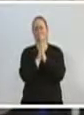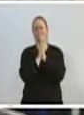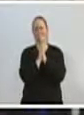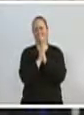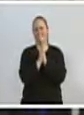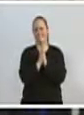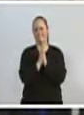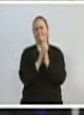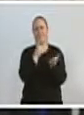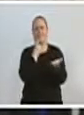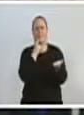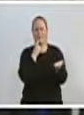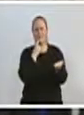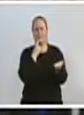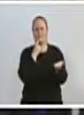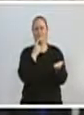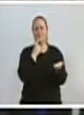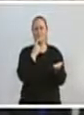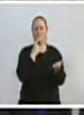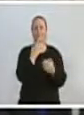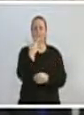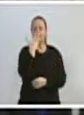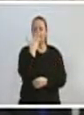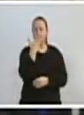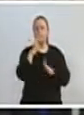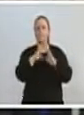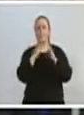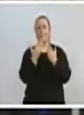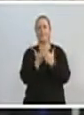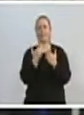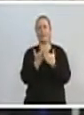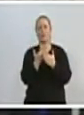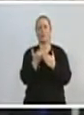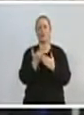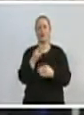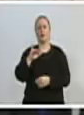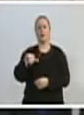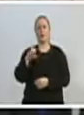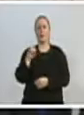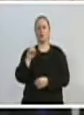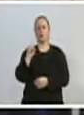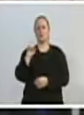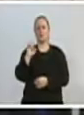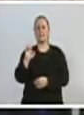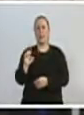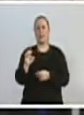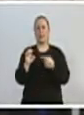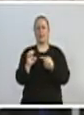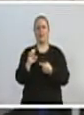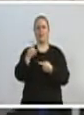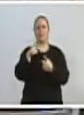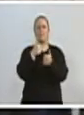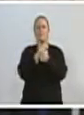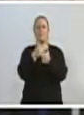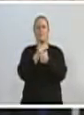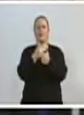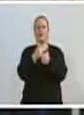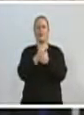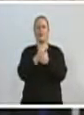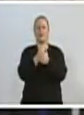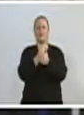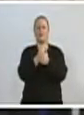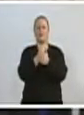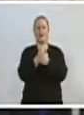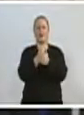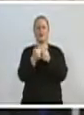vereador Robinho, na frente da escola José Vieira Cortina, Bruno Schreiber, já tem um pedido antigo de melhorias naquele entorno, e até hoje nada